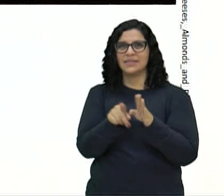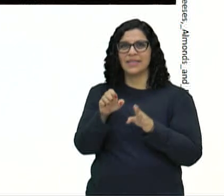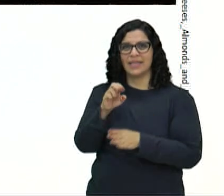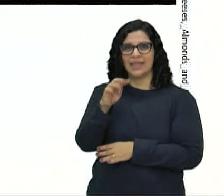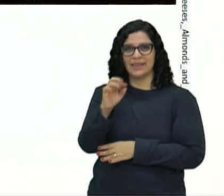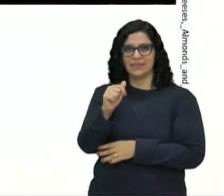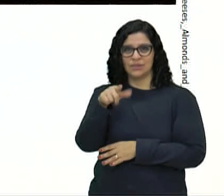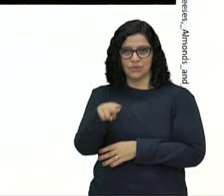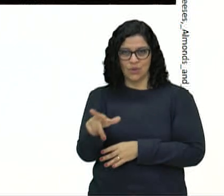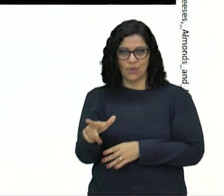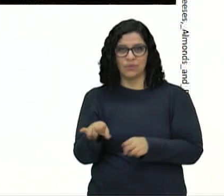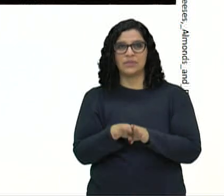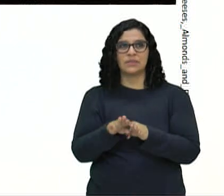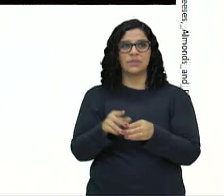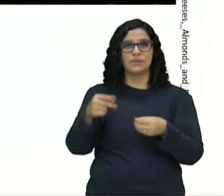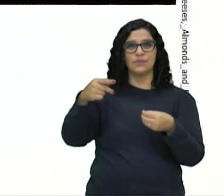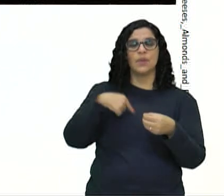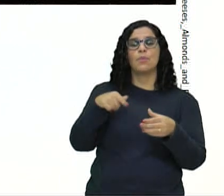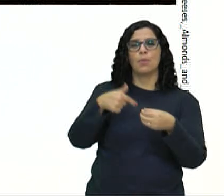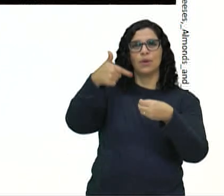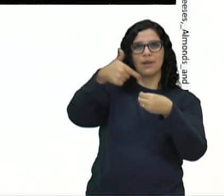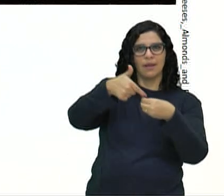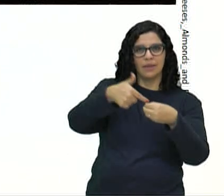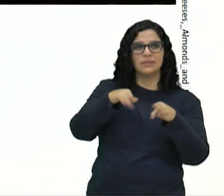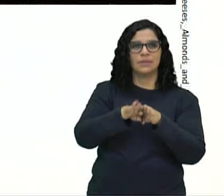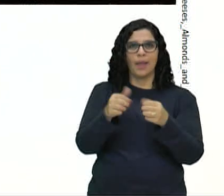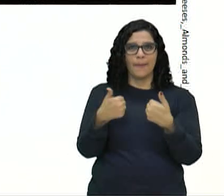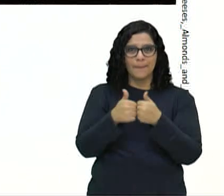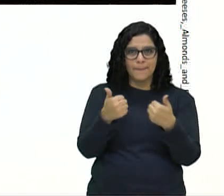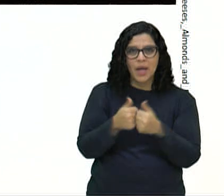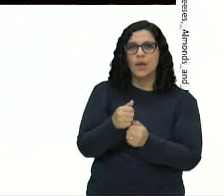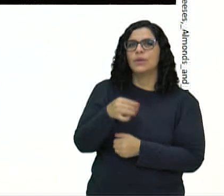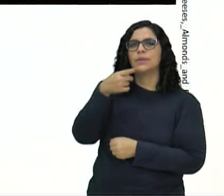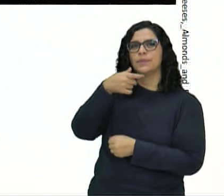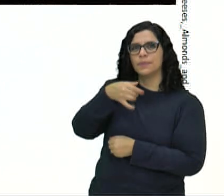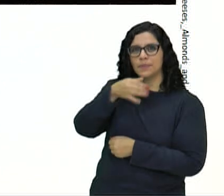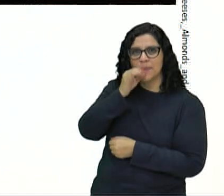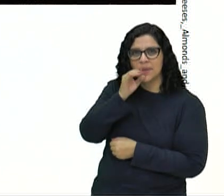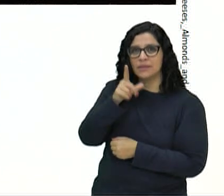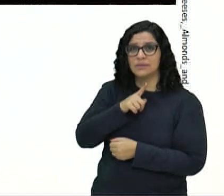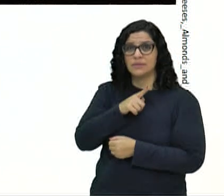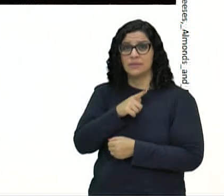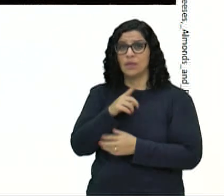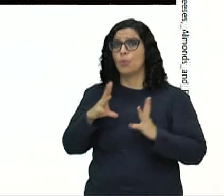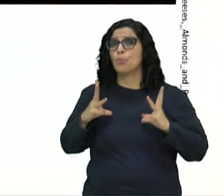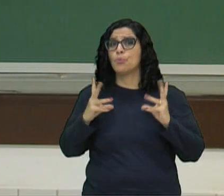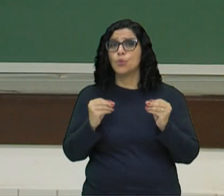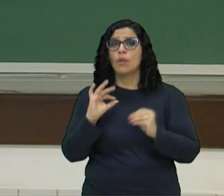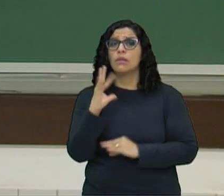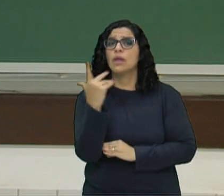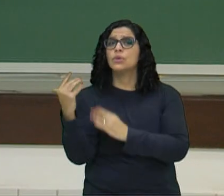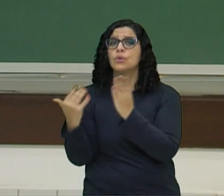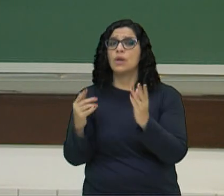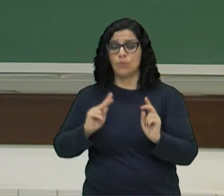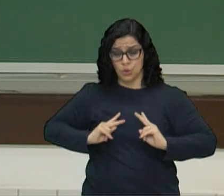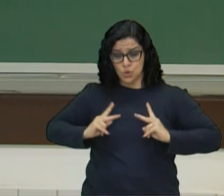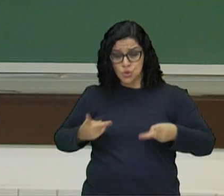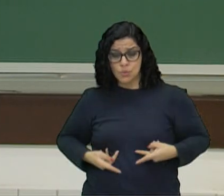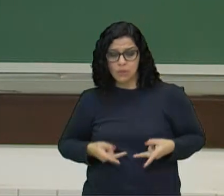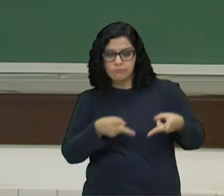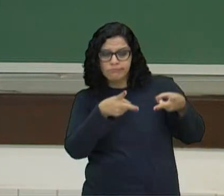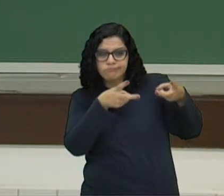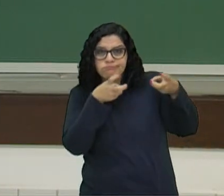etanol, combustíveis, pães, bebidas. Então aqui é o que a natureza faz, aqui é o que o ser humano